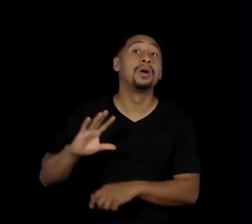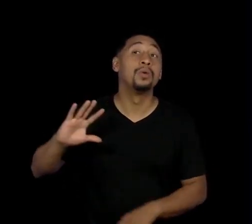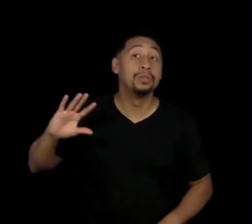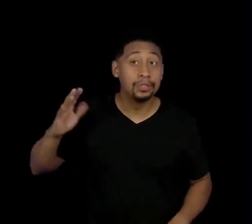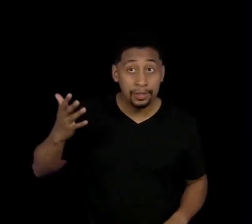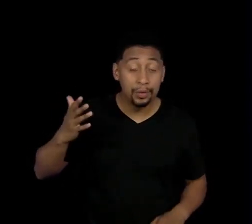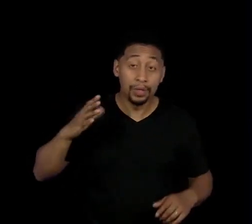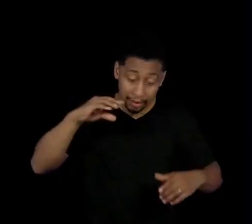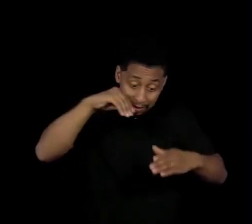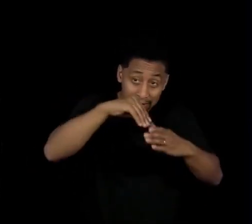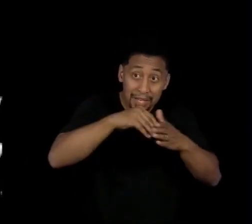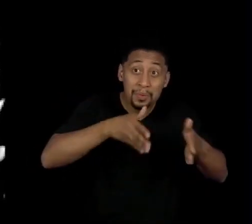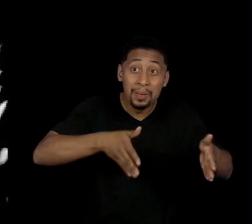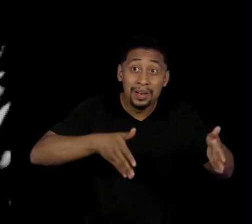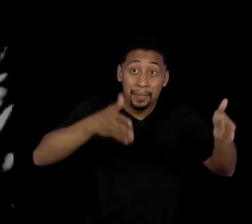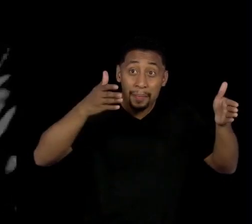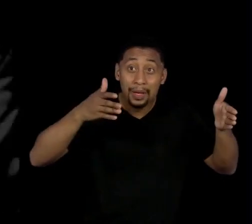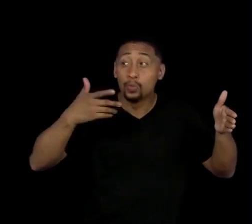seu apartamento.